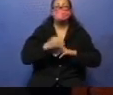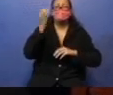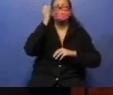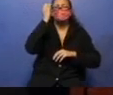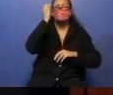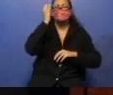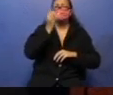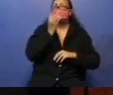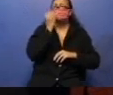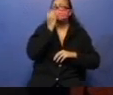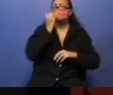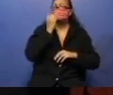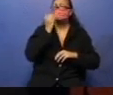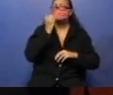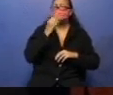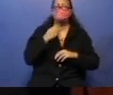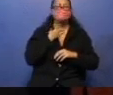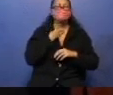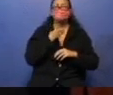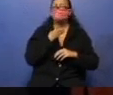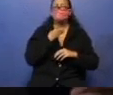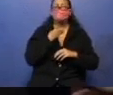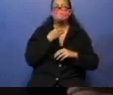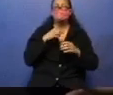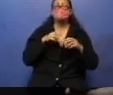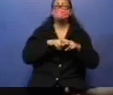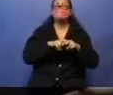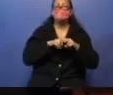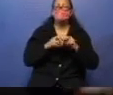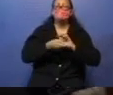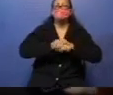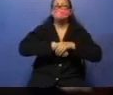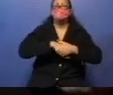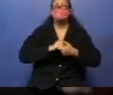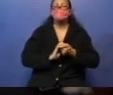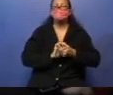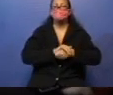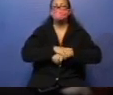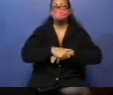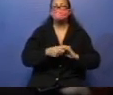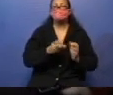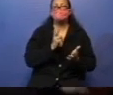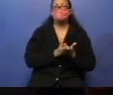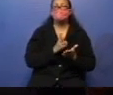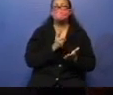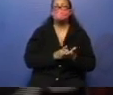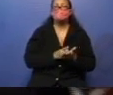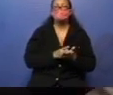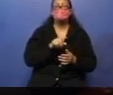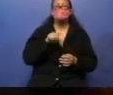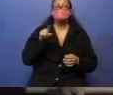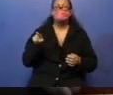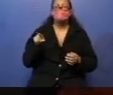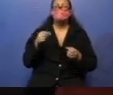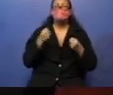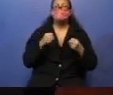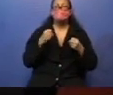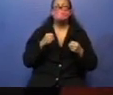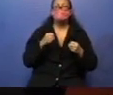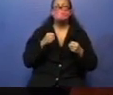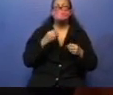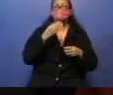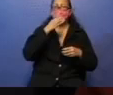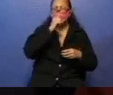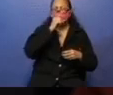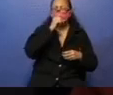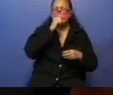olhos, nariz e boca. Por isso a gente lava toda hora a mão. Se for tossir, cubra o rosto. Eu vou tossir na minha